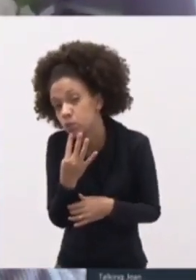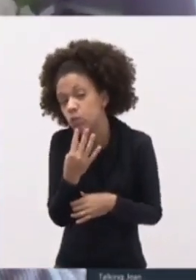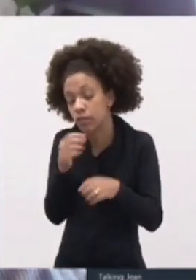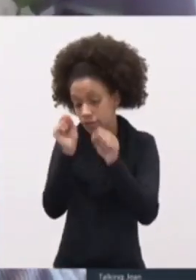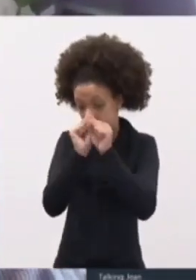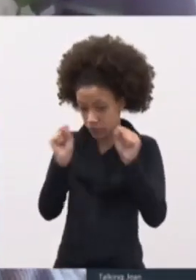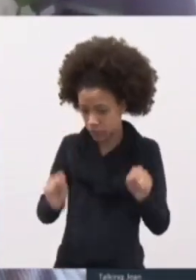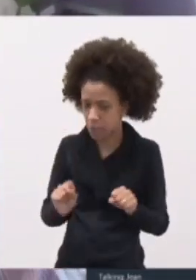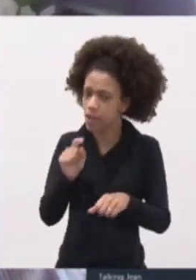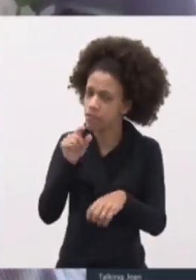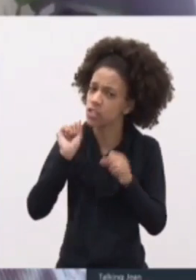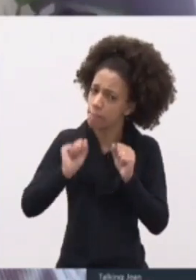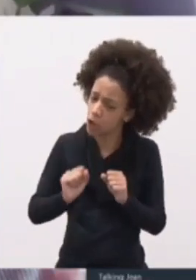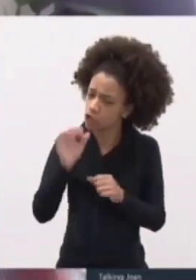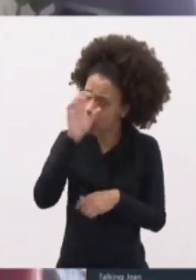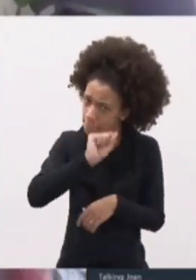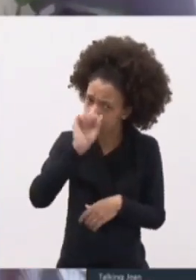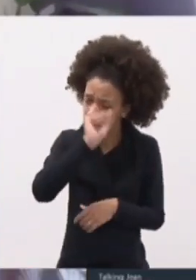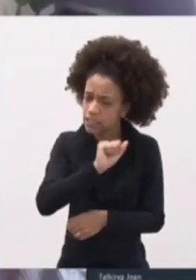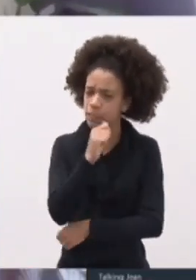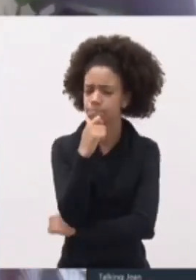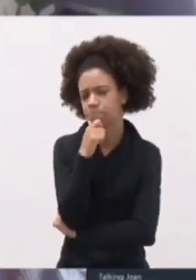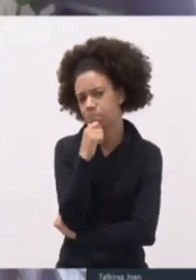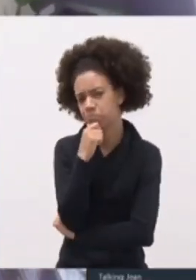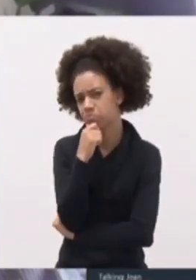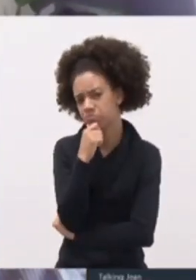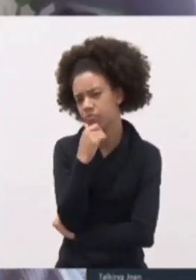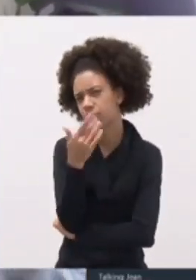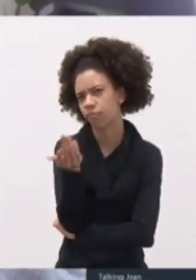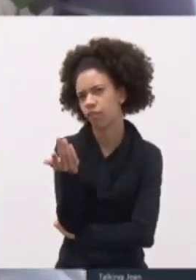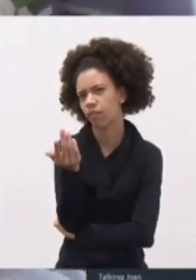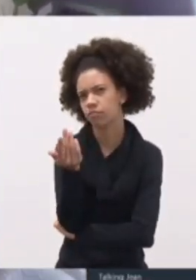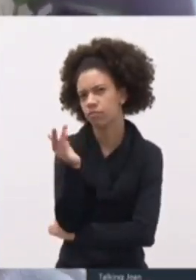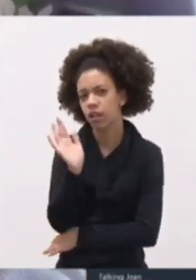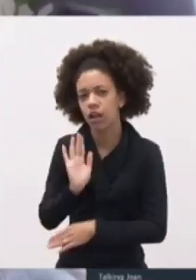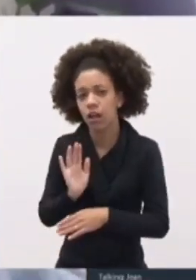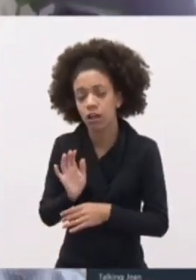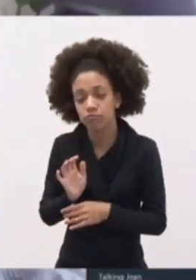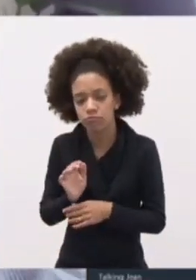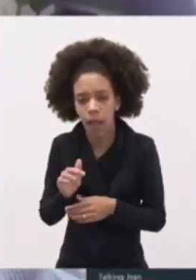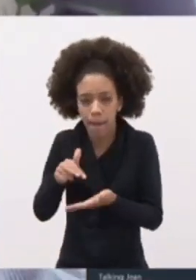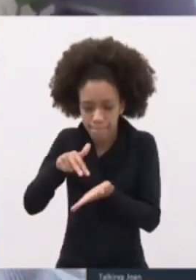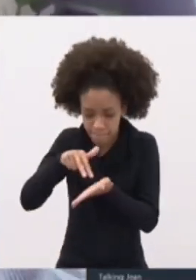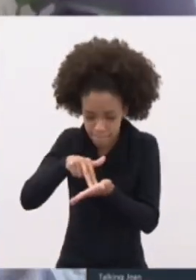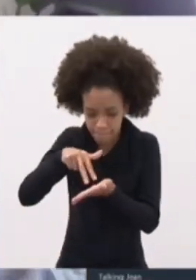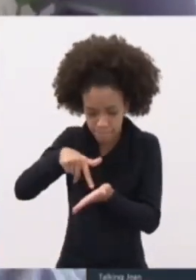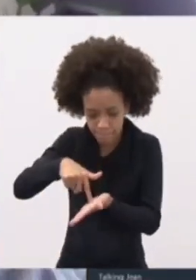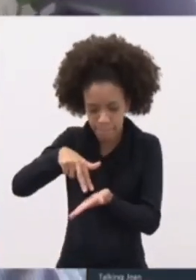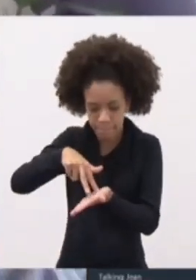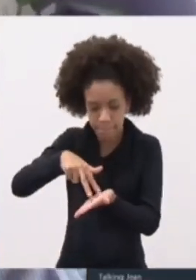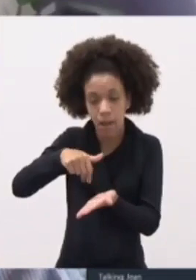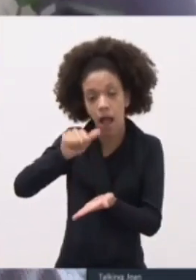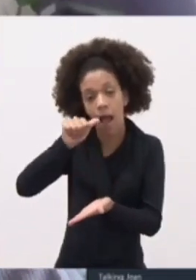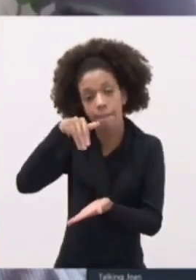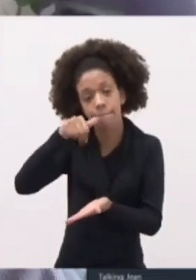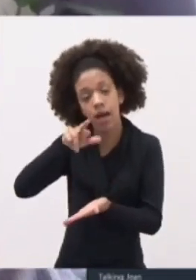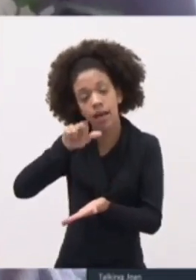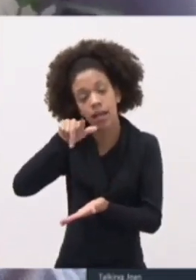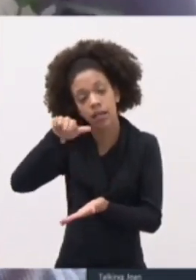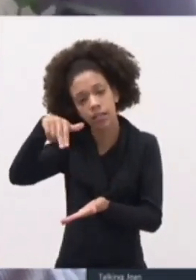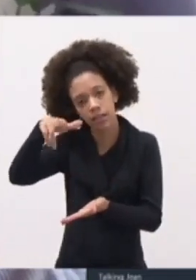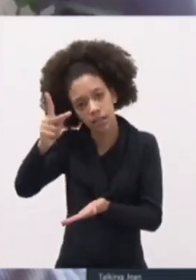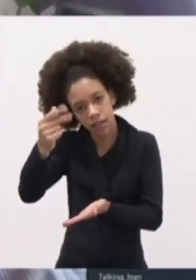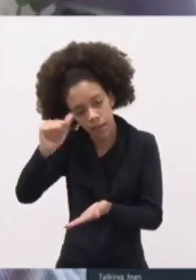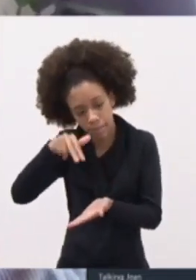programação, você pode aprender pensamento computacional jogando amarelinha, separando pecinhas iguais, separando pedrinhas que têm o